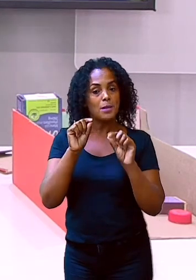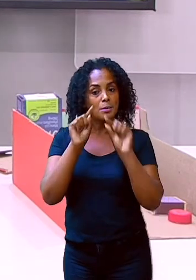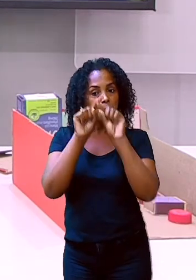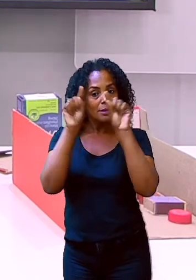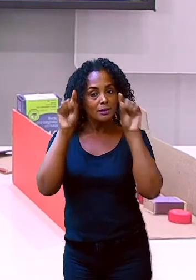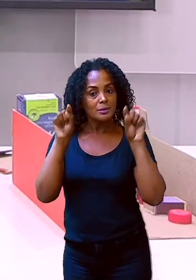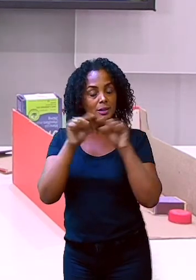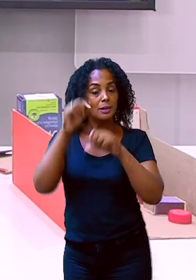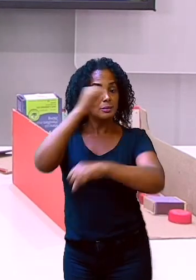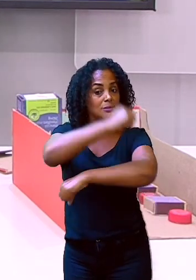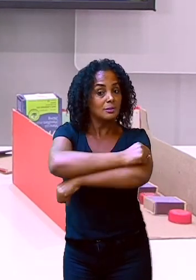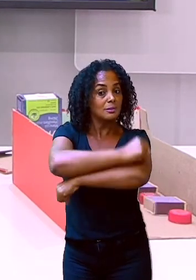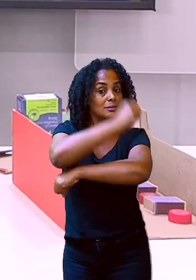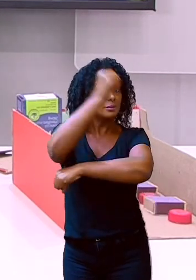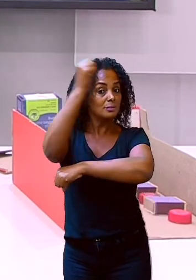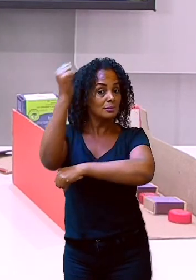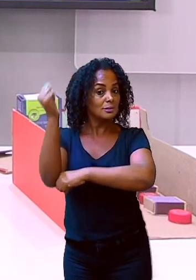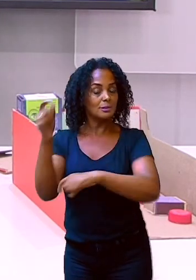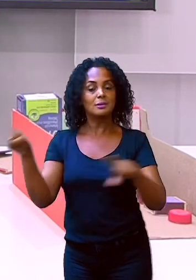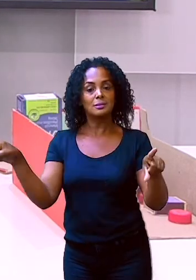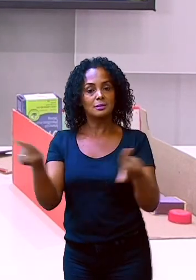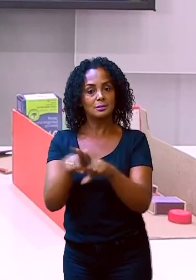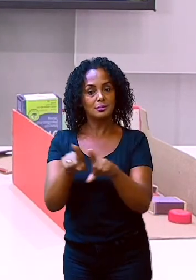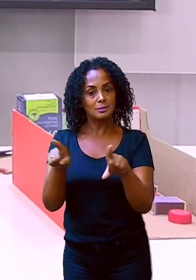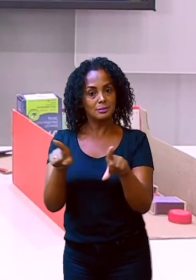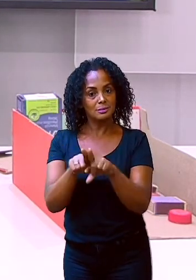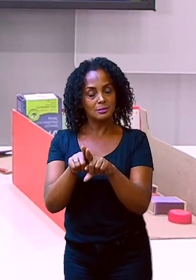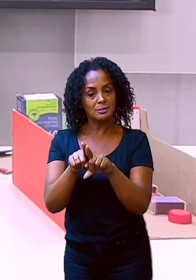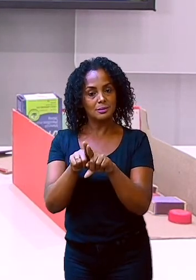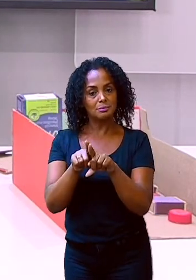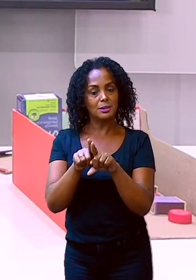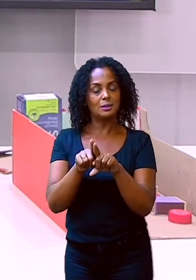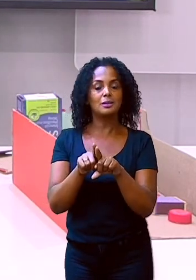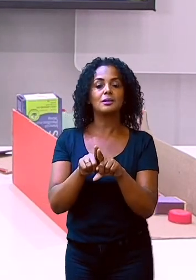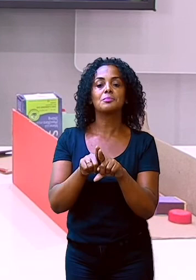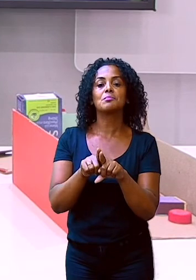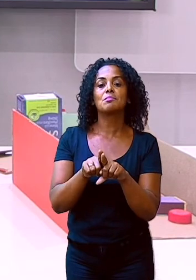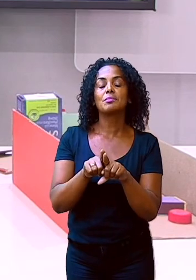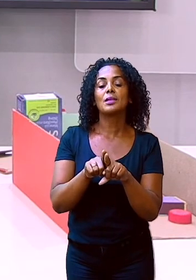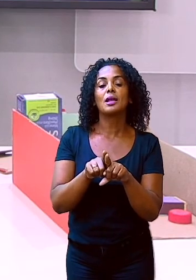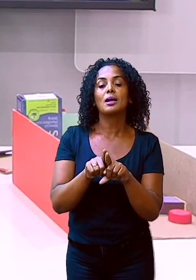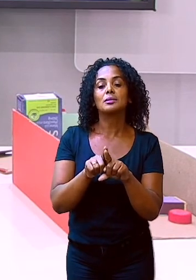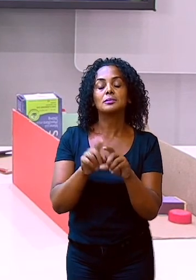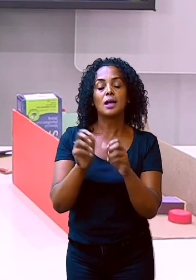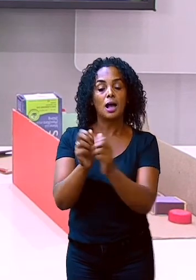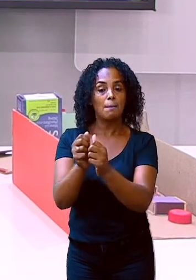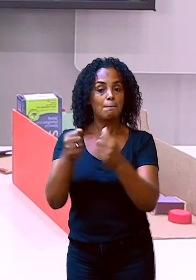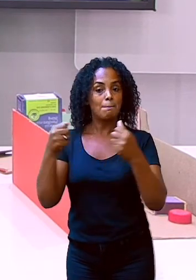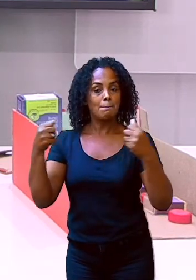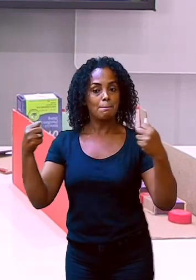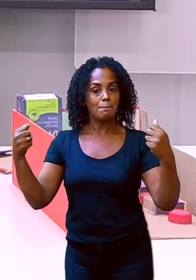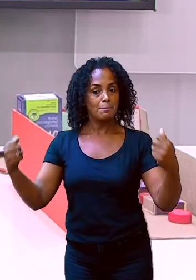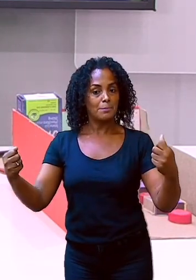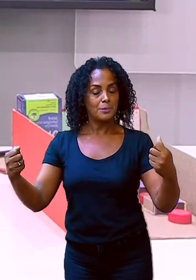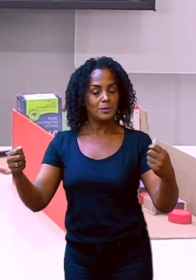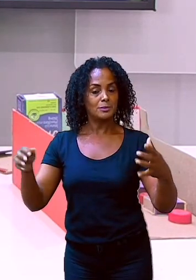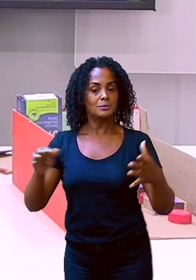janelas e também, aqui tem uma janela e aqui tem uma porta, também a porta.